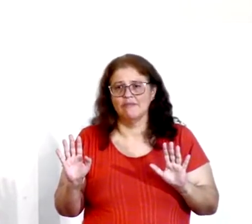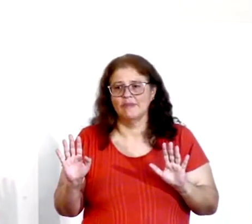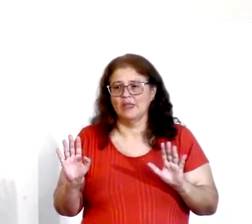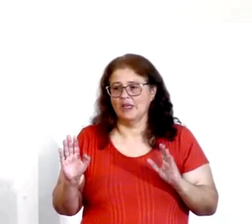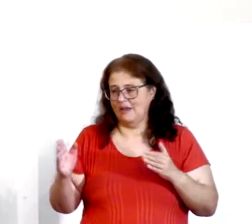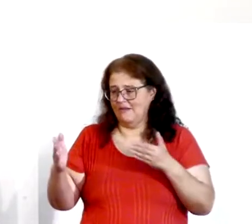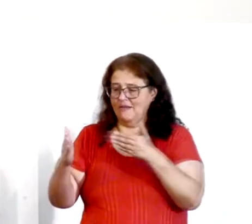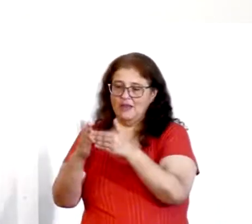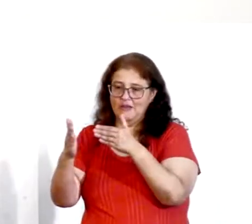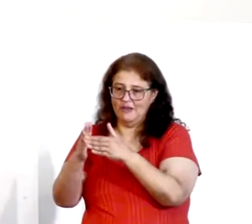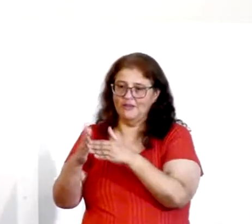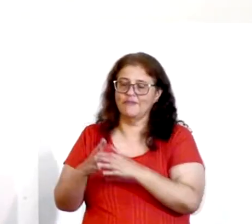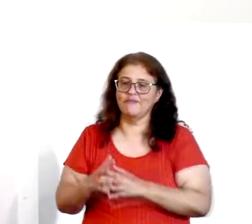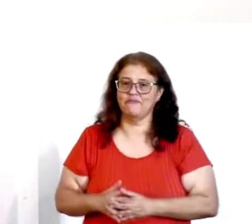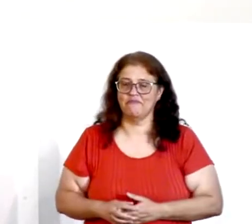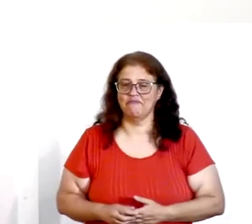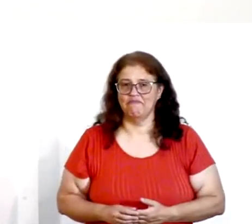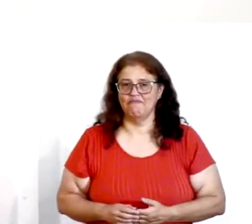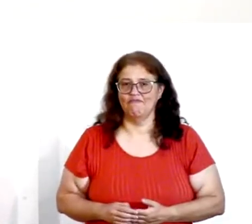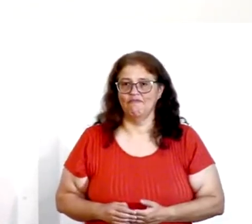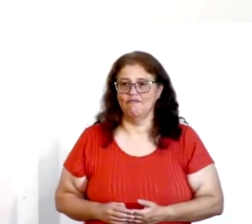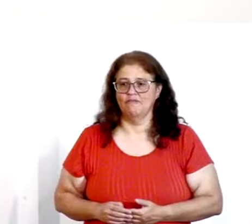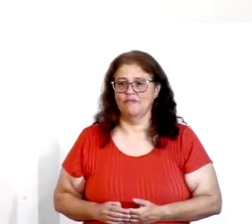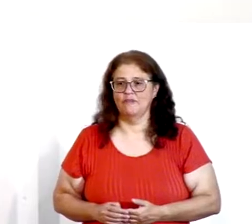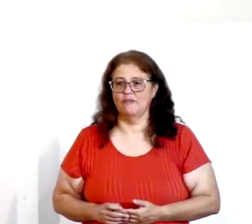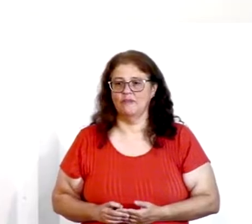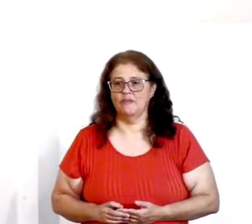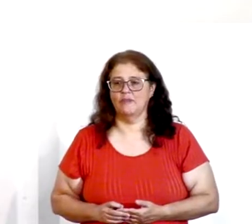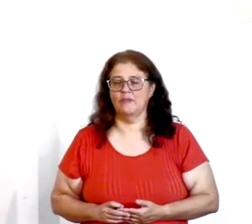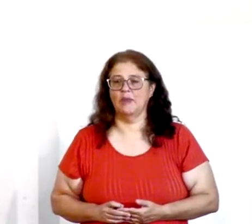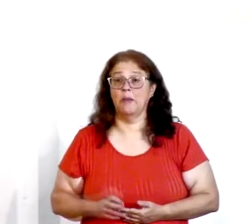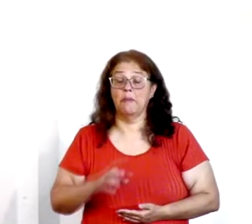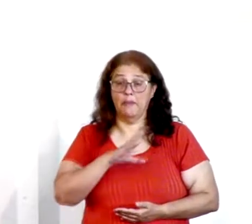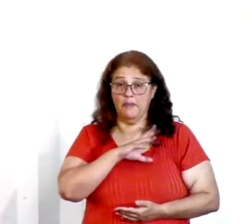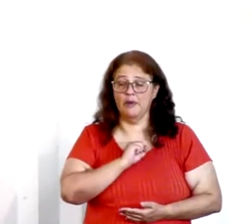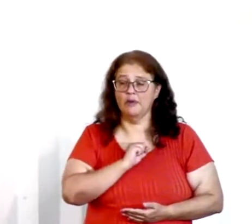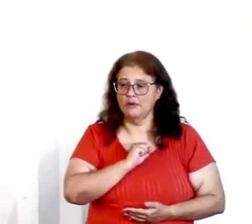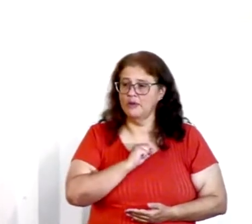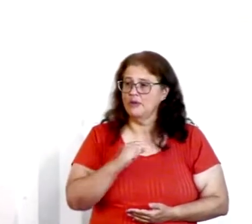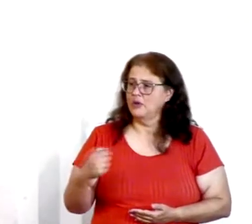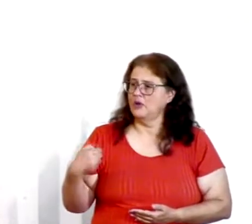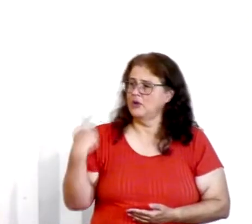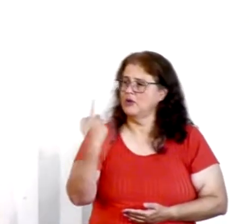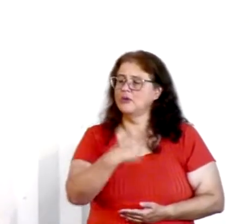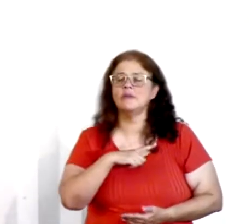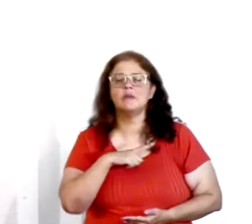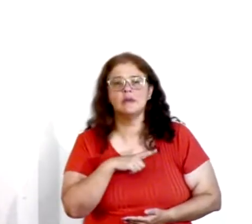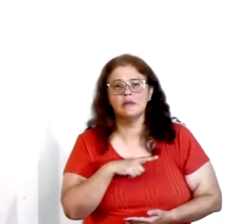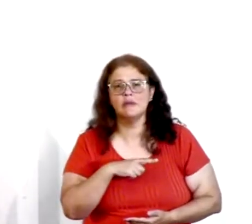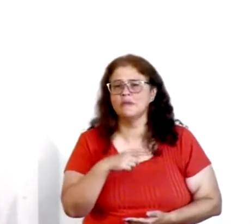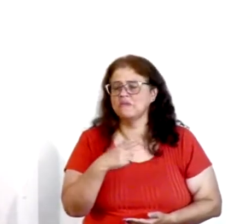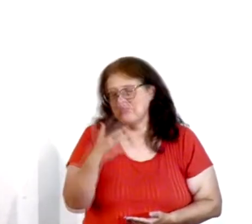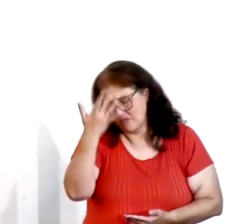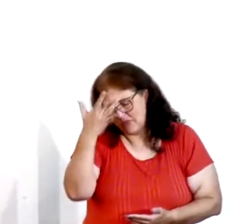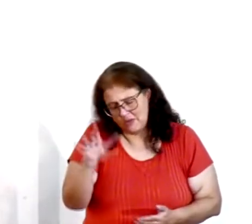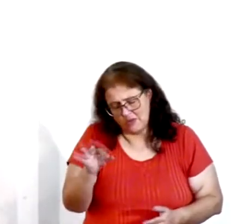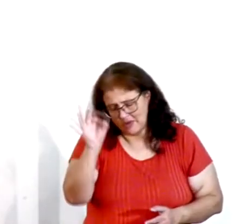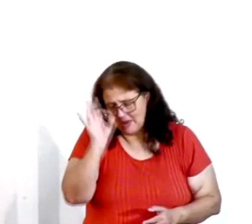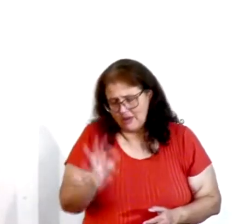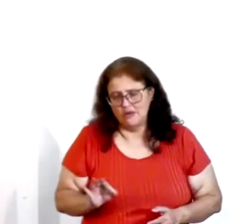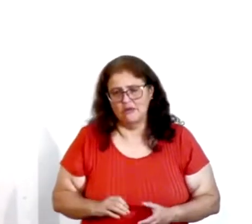caminho. Fecha aspas. Queridos, nós não temos a certeza de que de